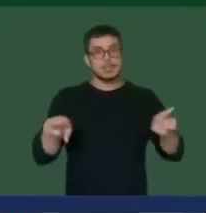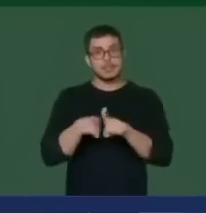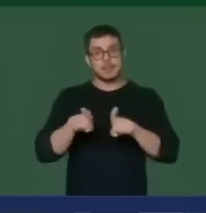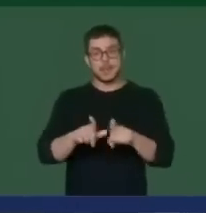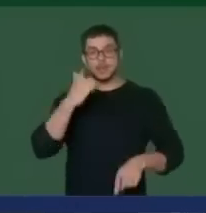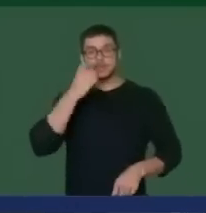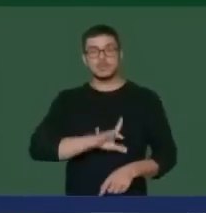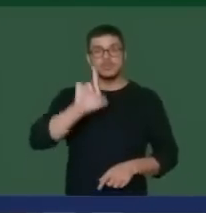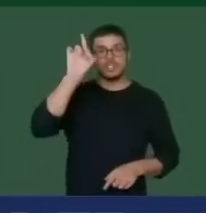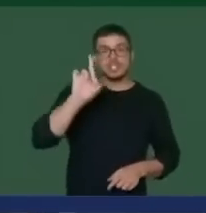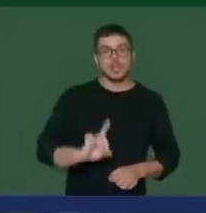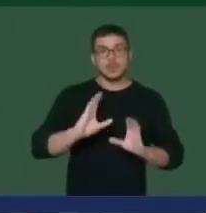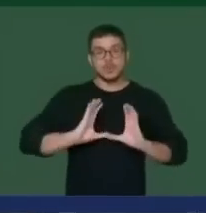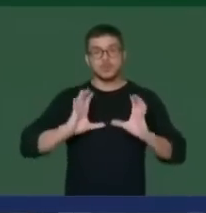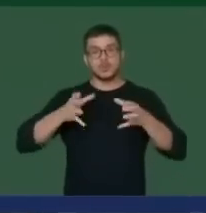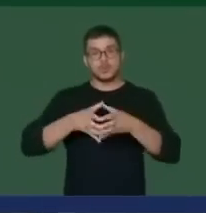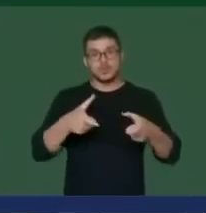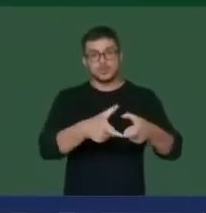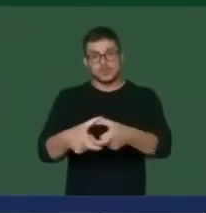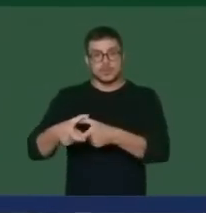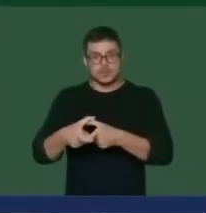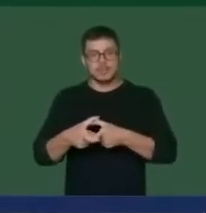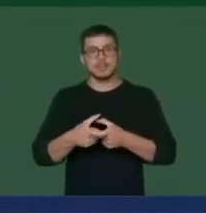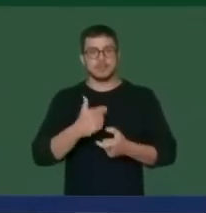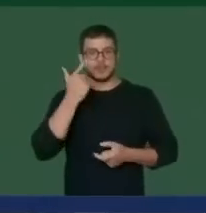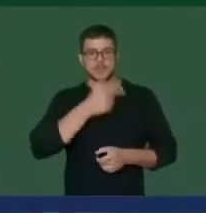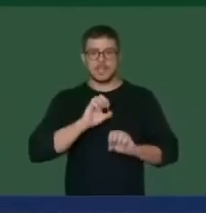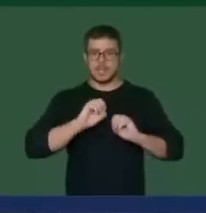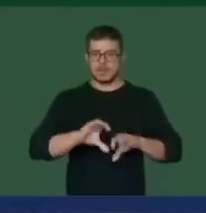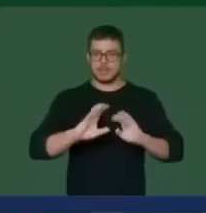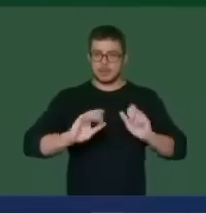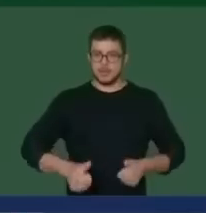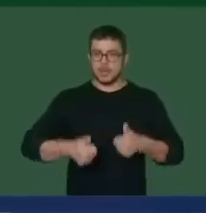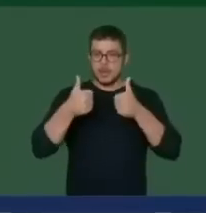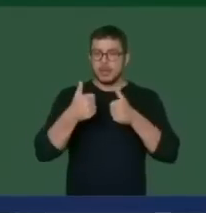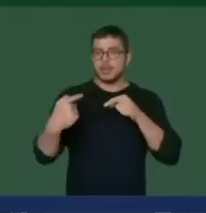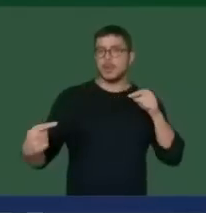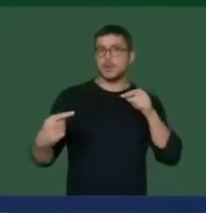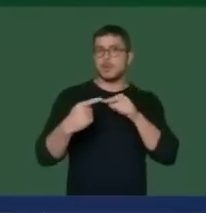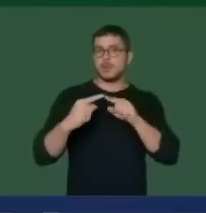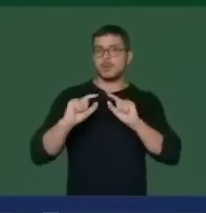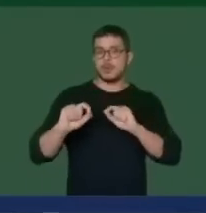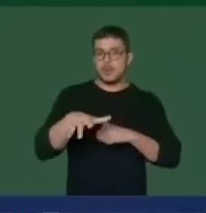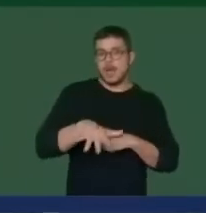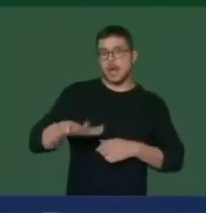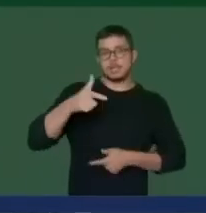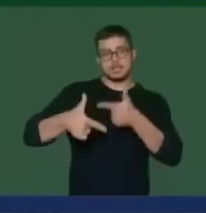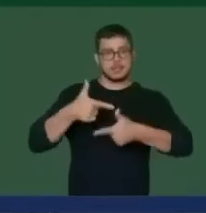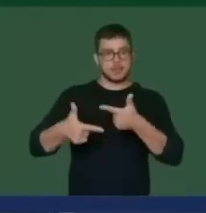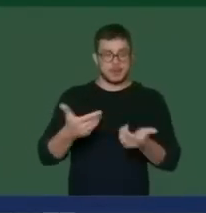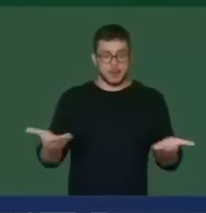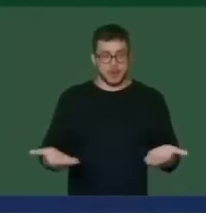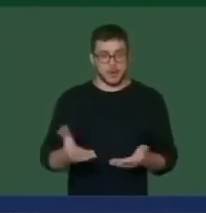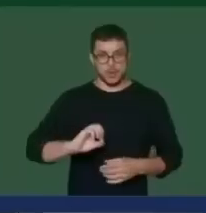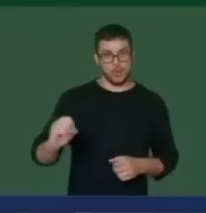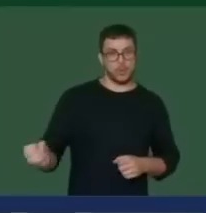de qualidade e sintonizada com o mercado de trabalho deste novo milênio. Sabemos que o